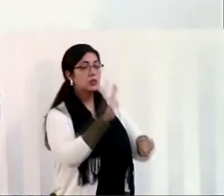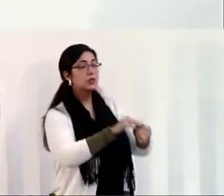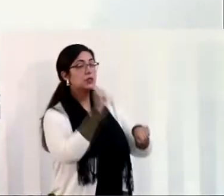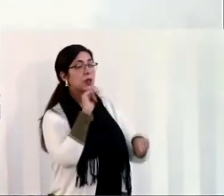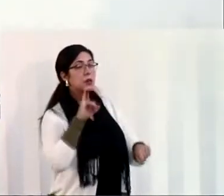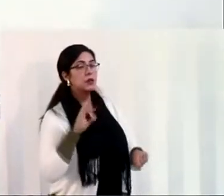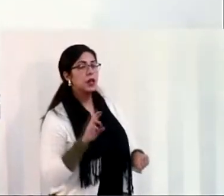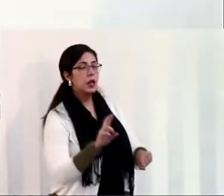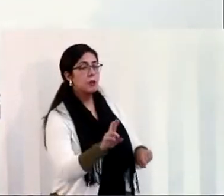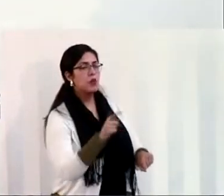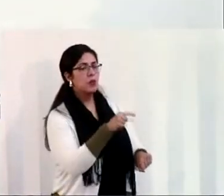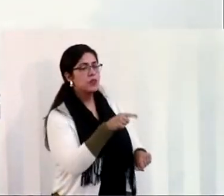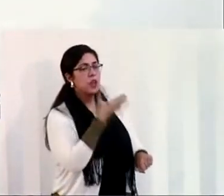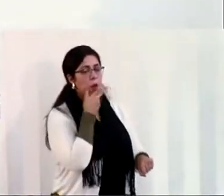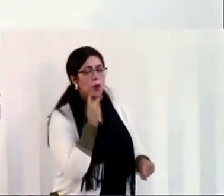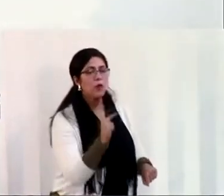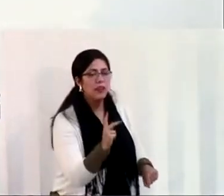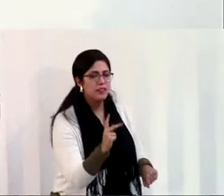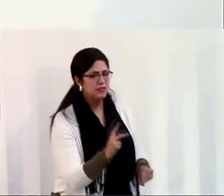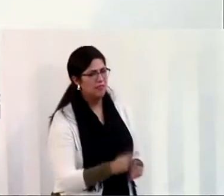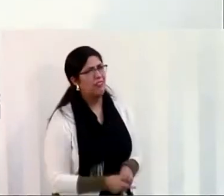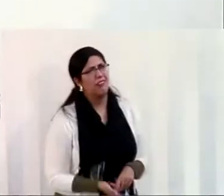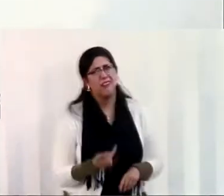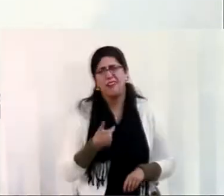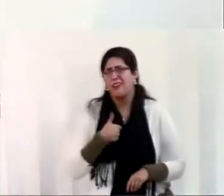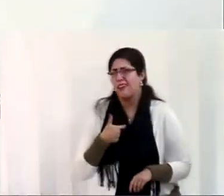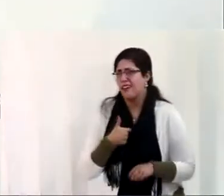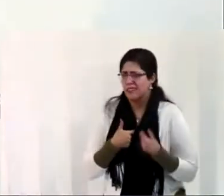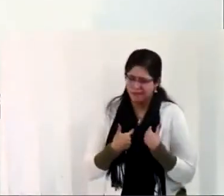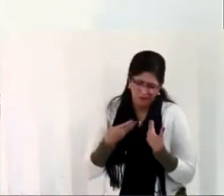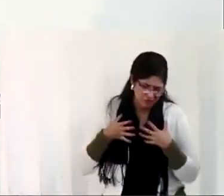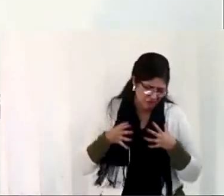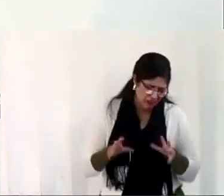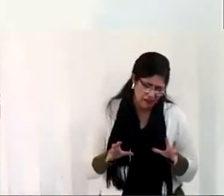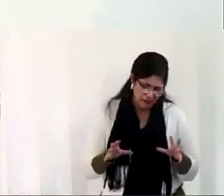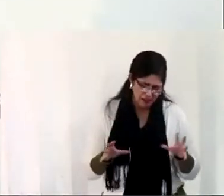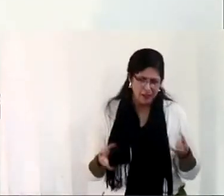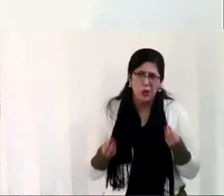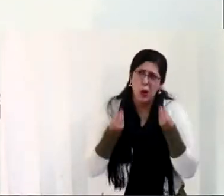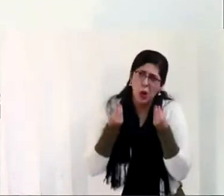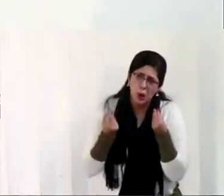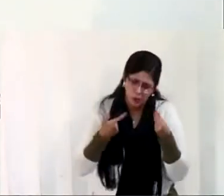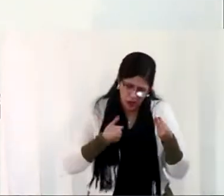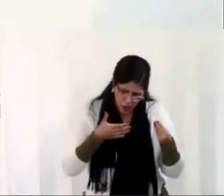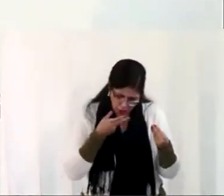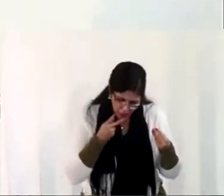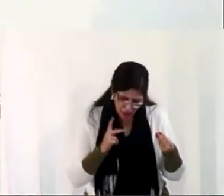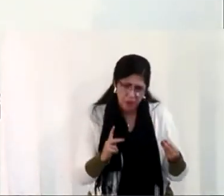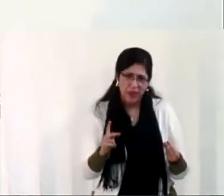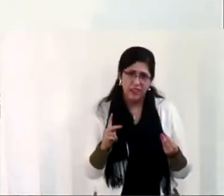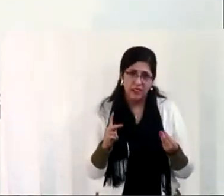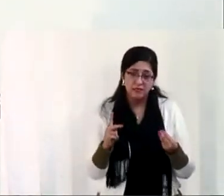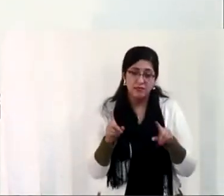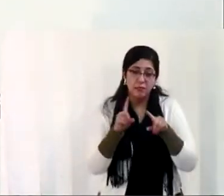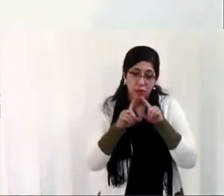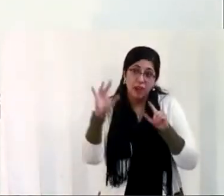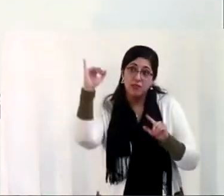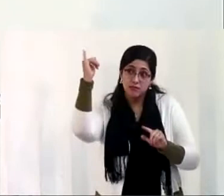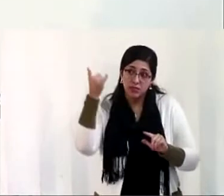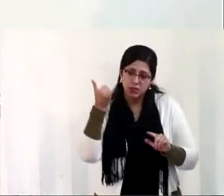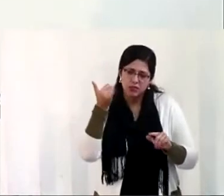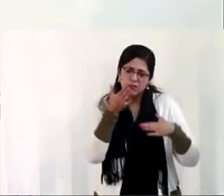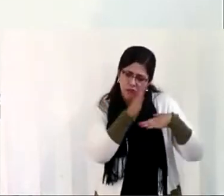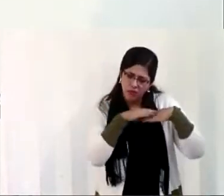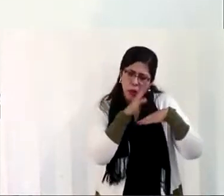Eu não passo de um menino, Senhor. Eu já preguei sobre isso alguns domingos atrás. Mas Deus consola o coração de Jeremias. Deus